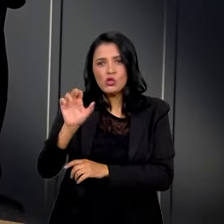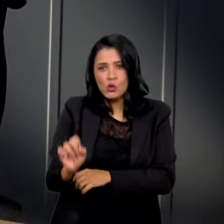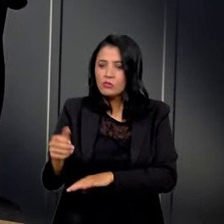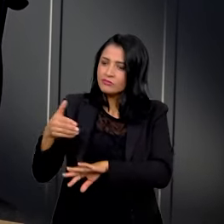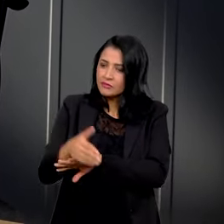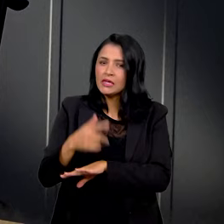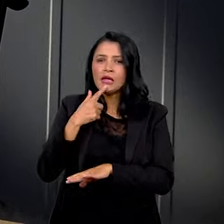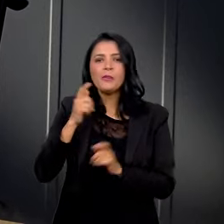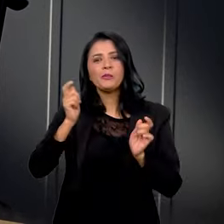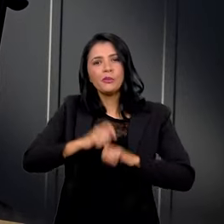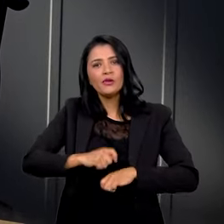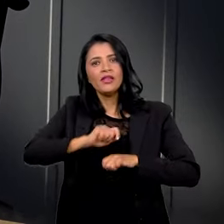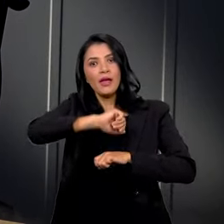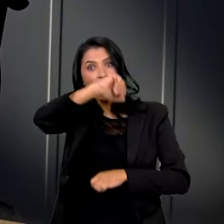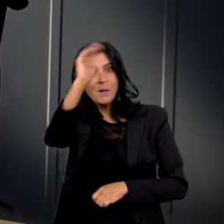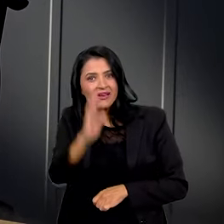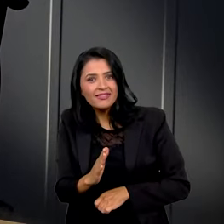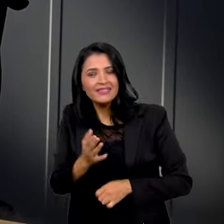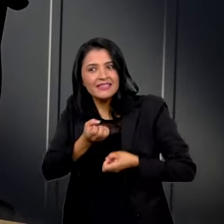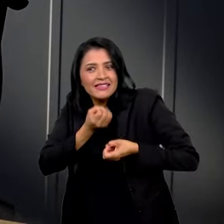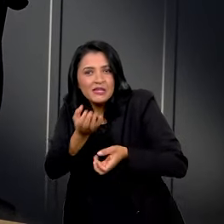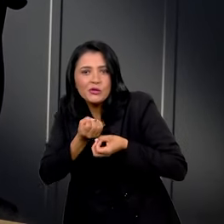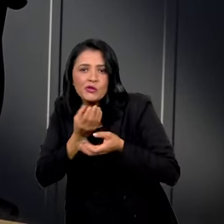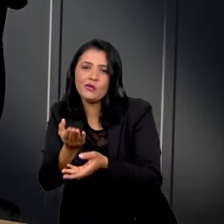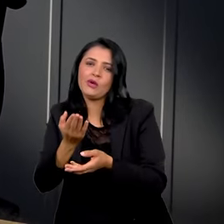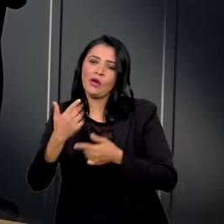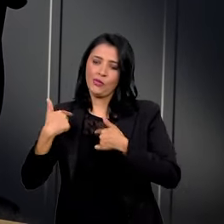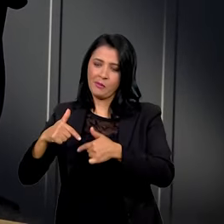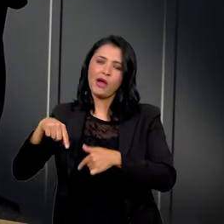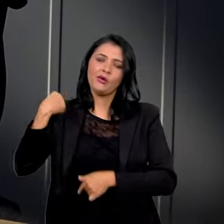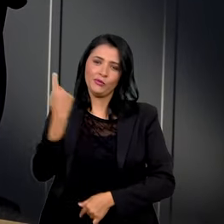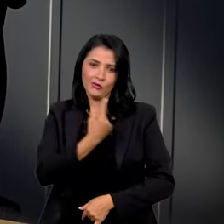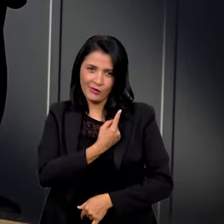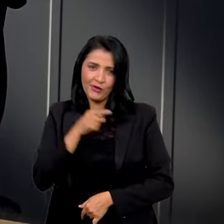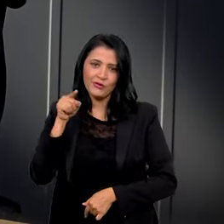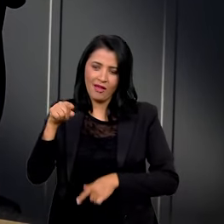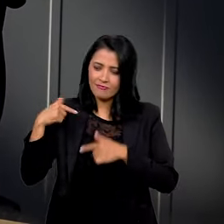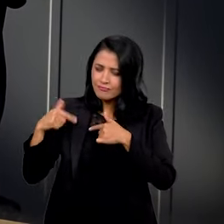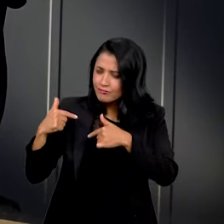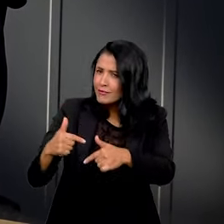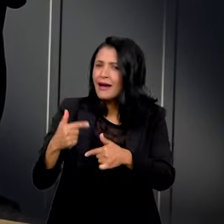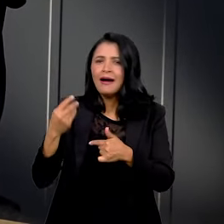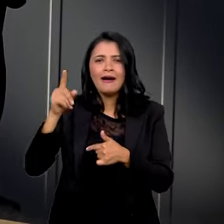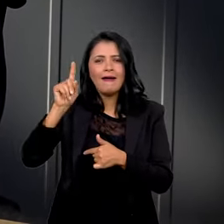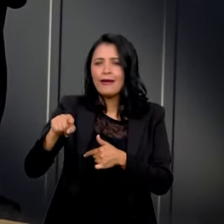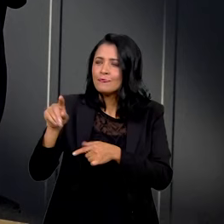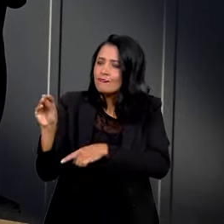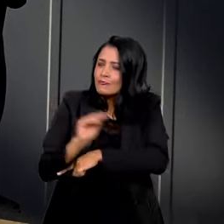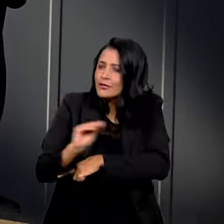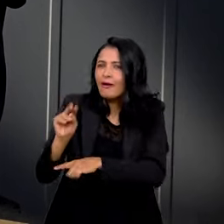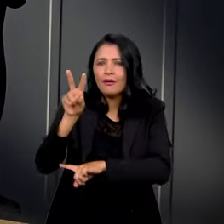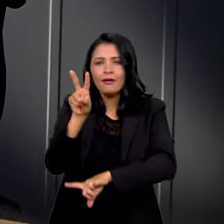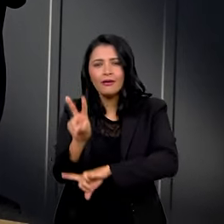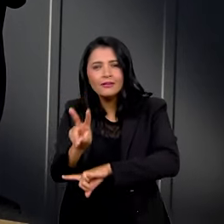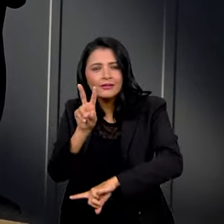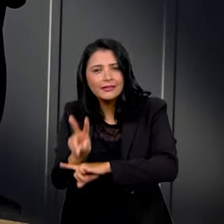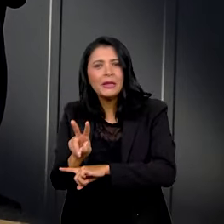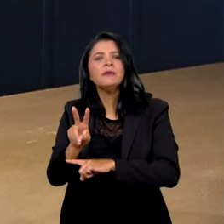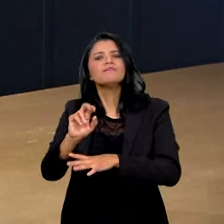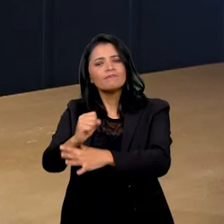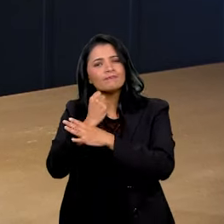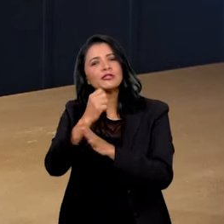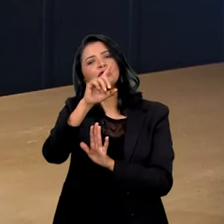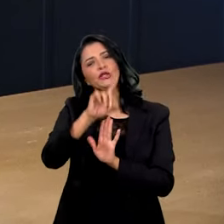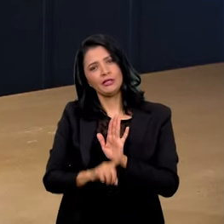trabalho né de cuidado de proteção e de garantia de direitos a todos aqueles que foram afetados de alguma forma no Rio Grande do Sul Se